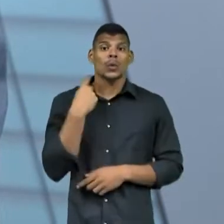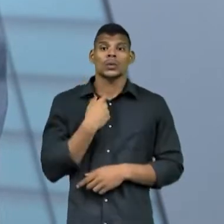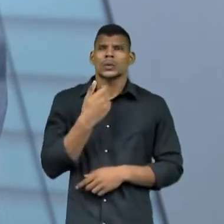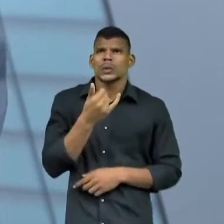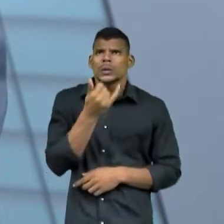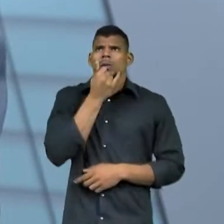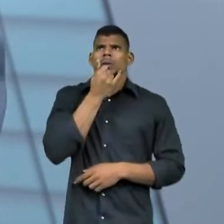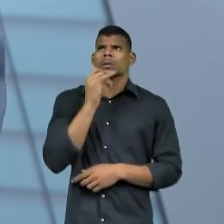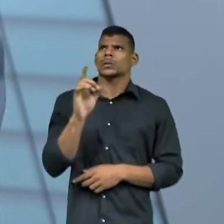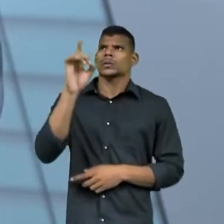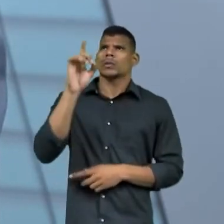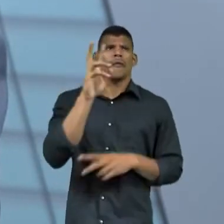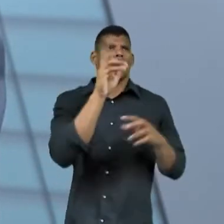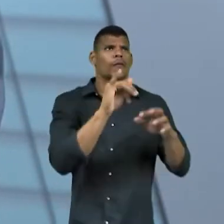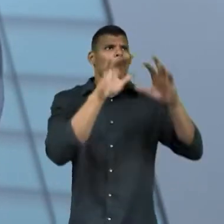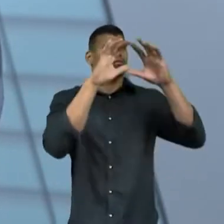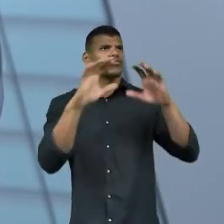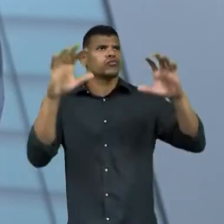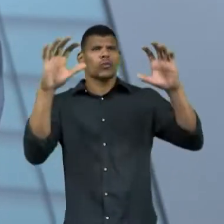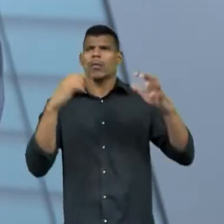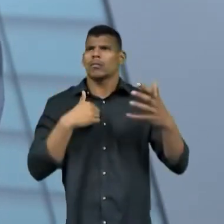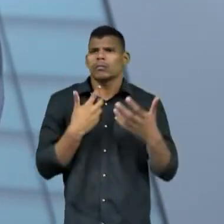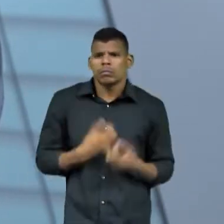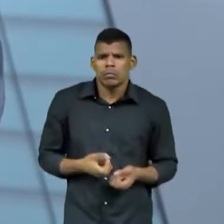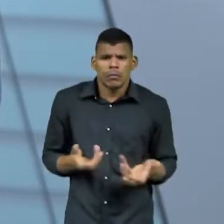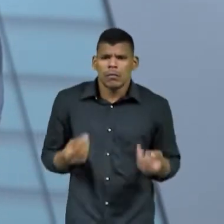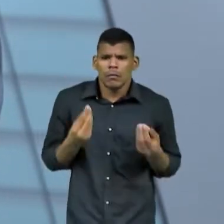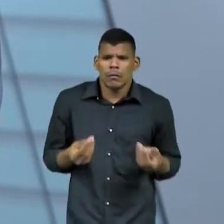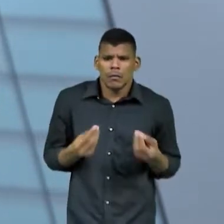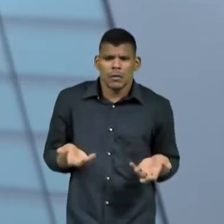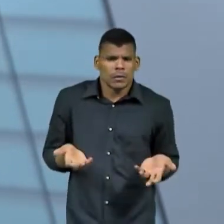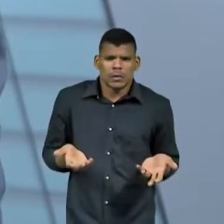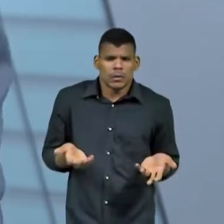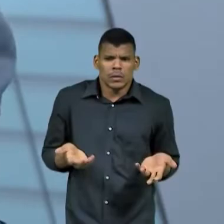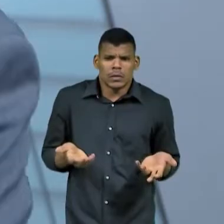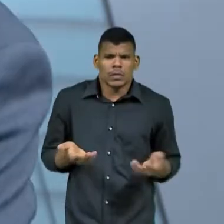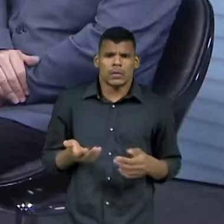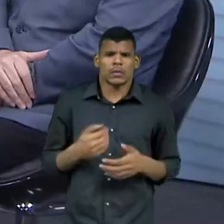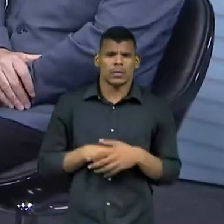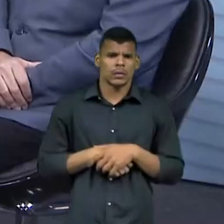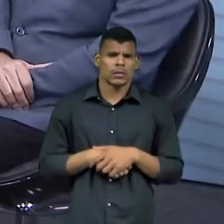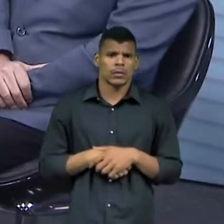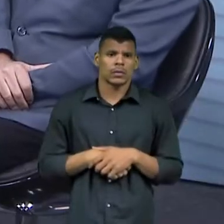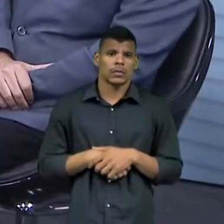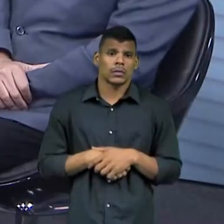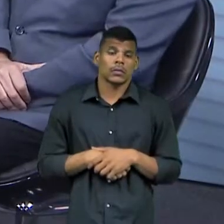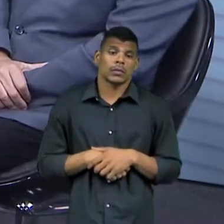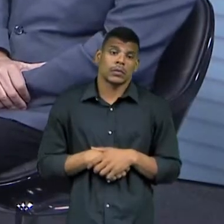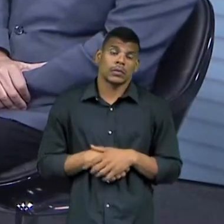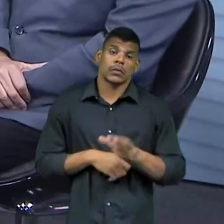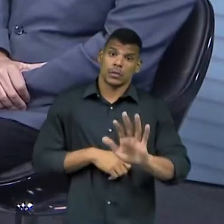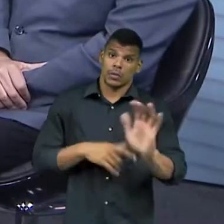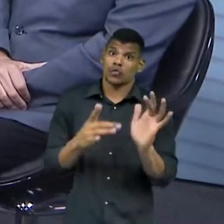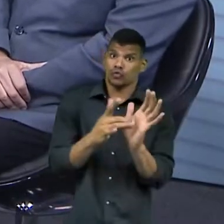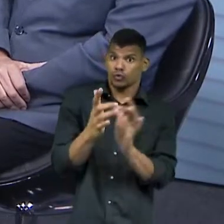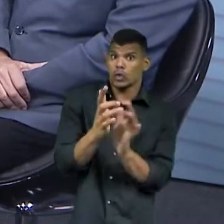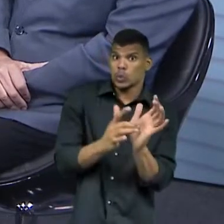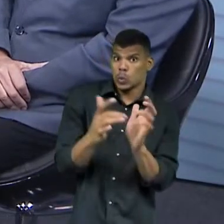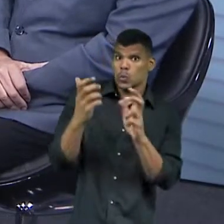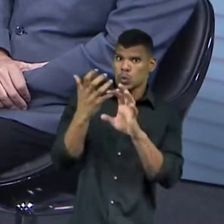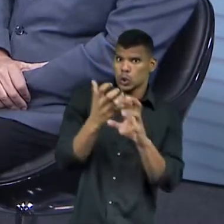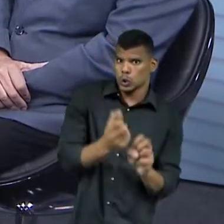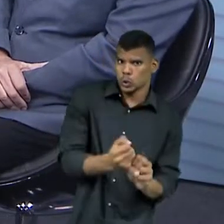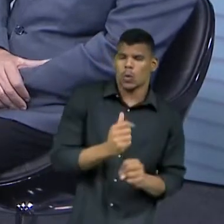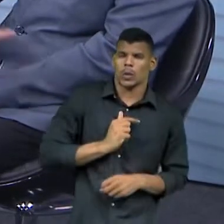perdão e vai pro céu como é que eu posso aceitar isso eu digo não quero entender Deus não rapaz ées Jesus conta uma história sobre isso né